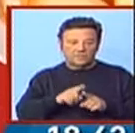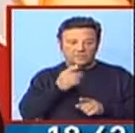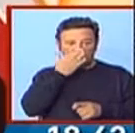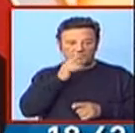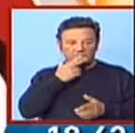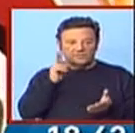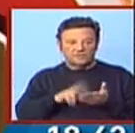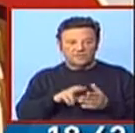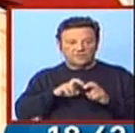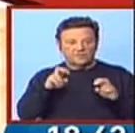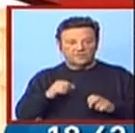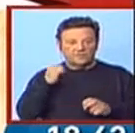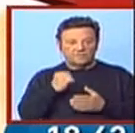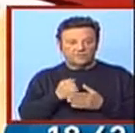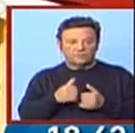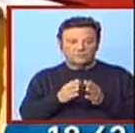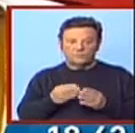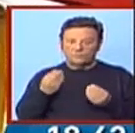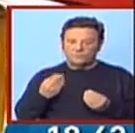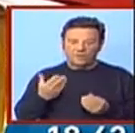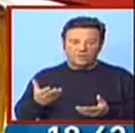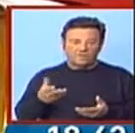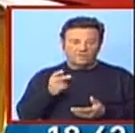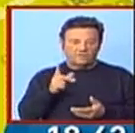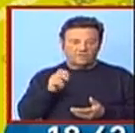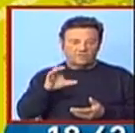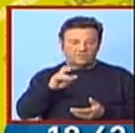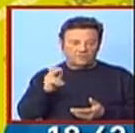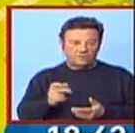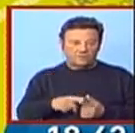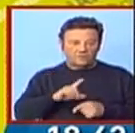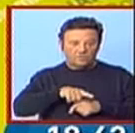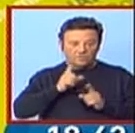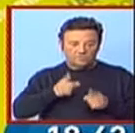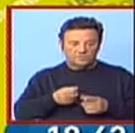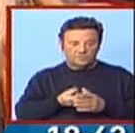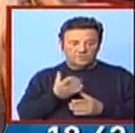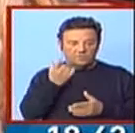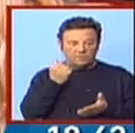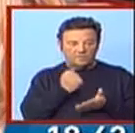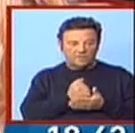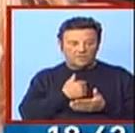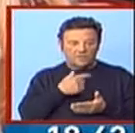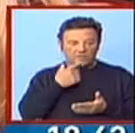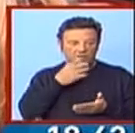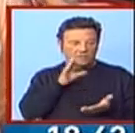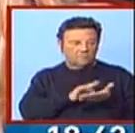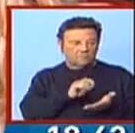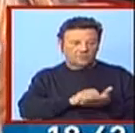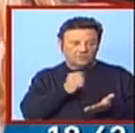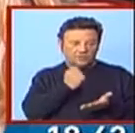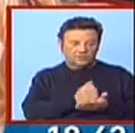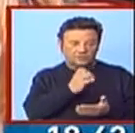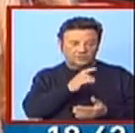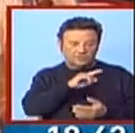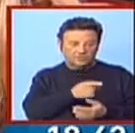de selo de certificação para tudo o que de bom se faz no Val do Coa. Desde logo começámos por criar uma marca, registar a marca nacional e depois passámos